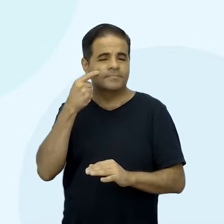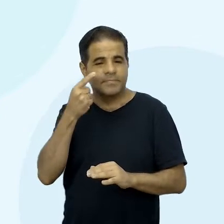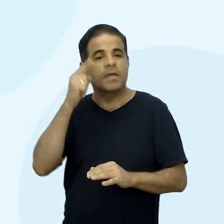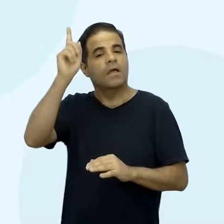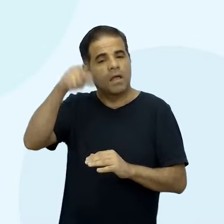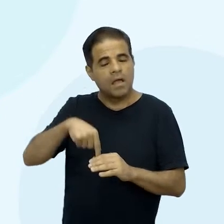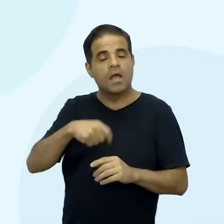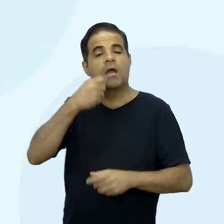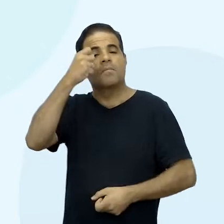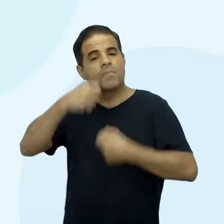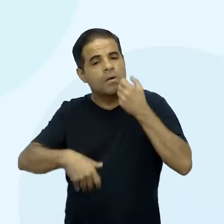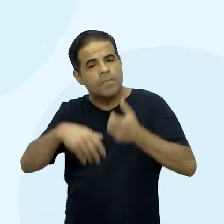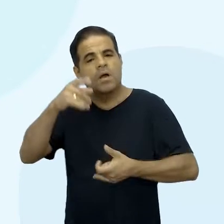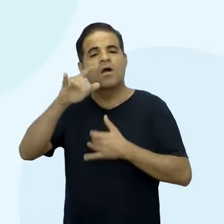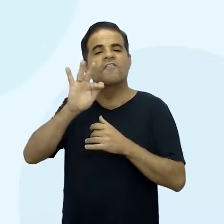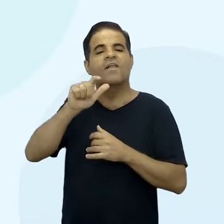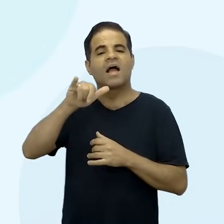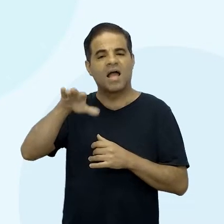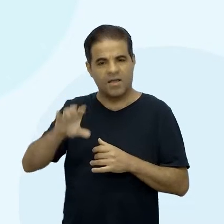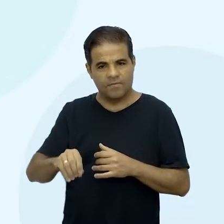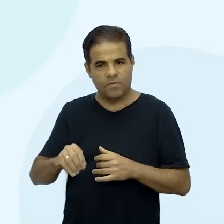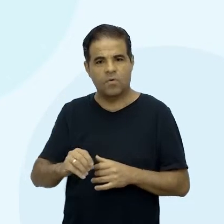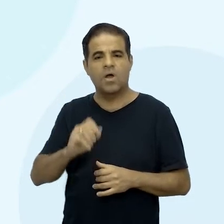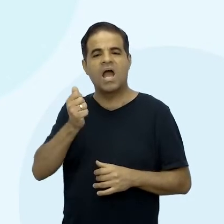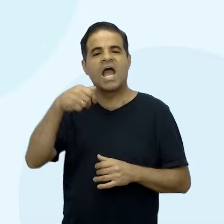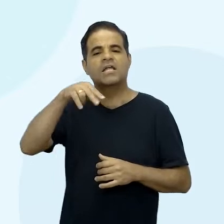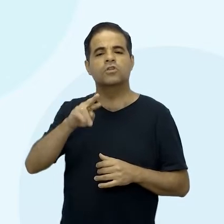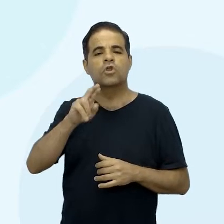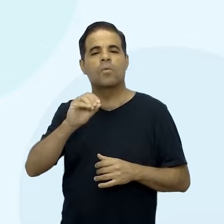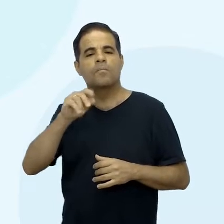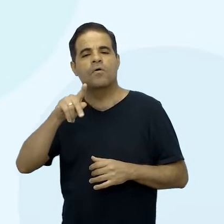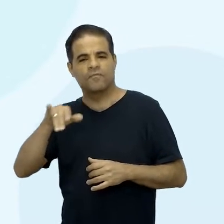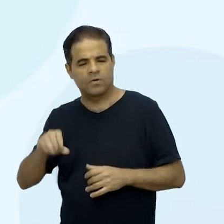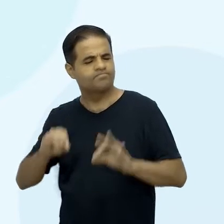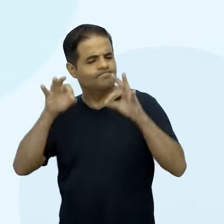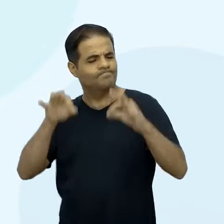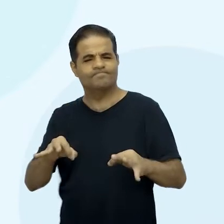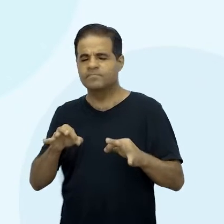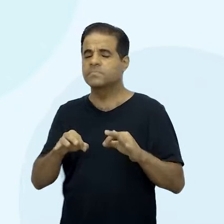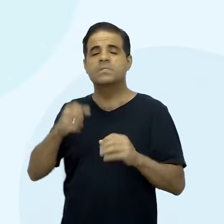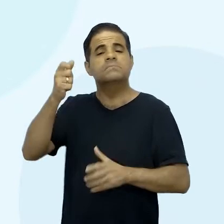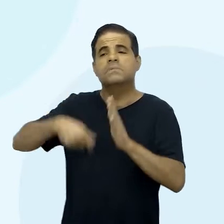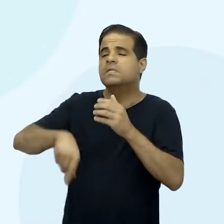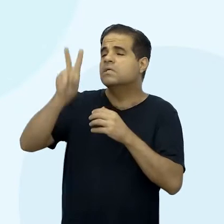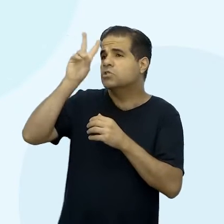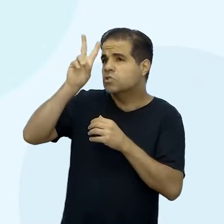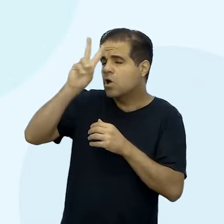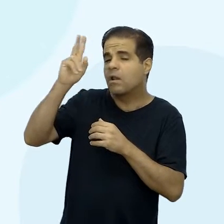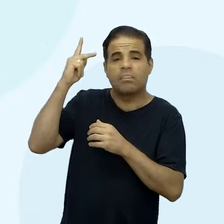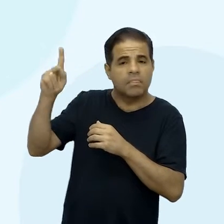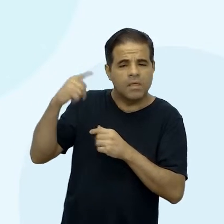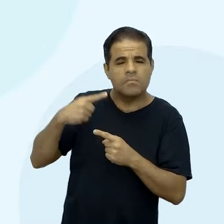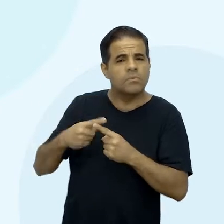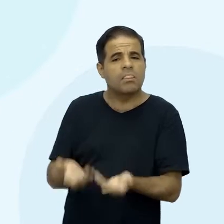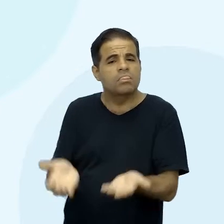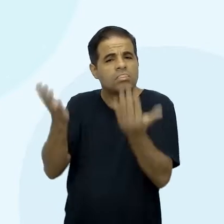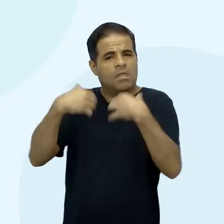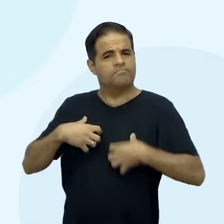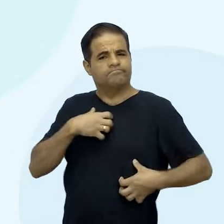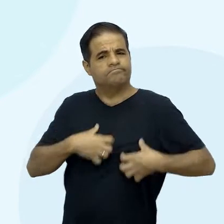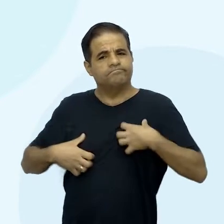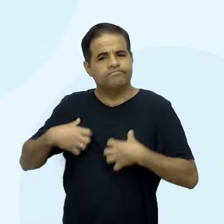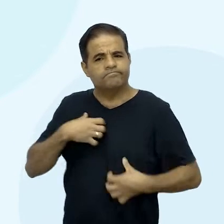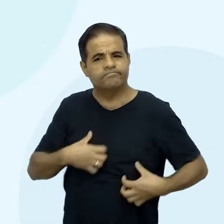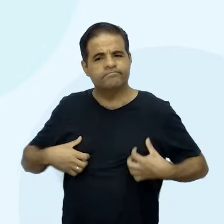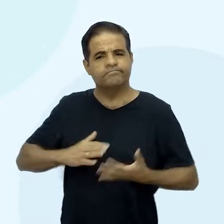É um documentário, Flávio de Carvalho, o antropófago ideal, que vai contando a história do artista, o porquê que ele se incomodava. Ele é da